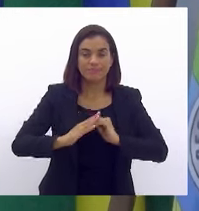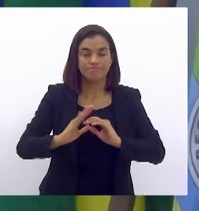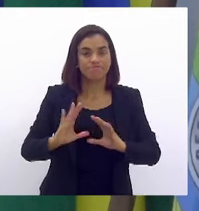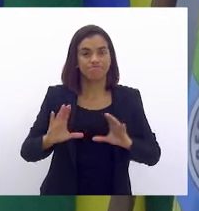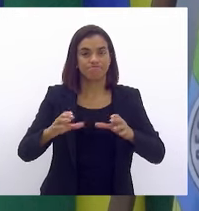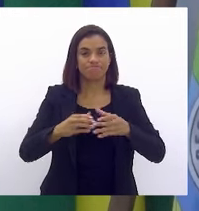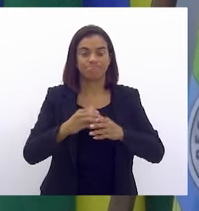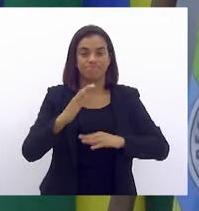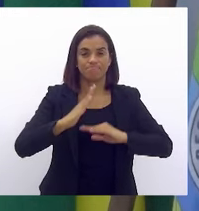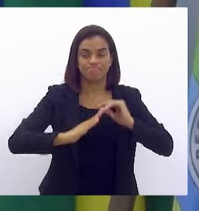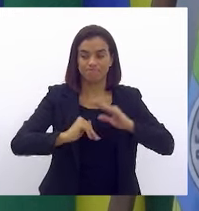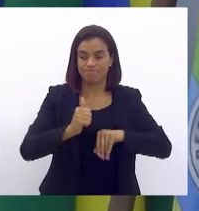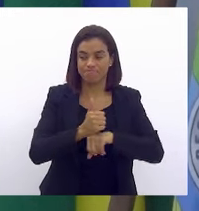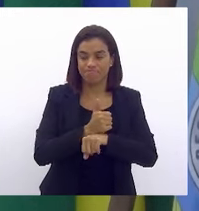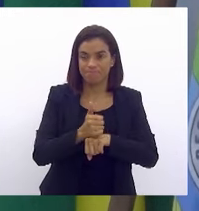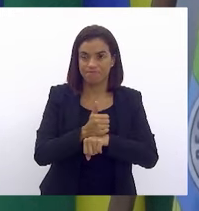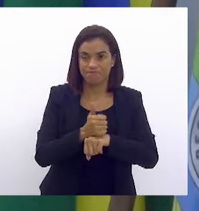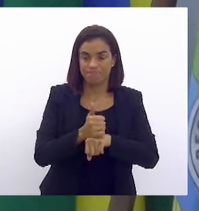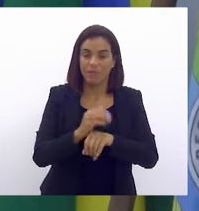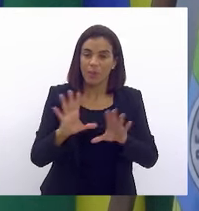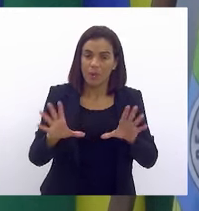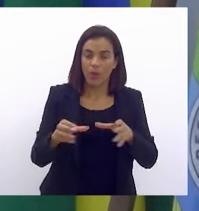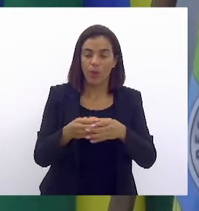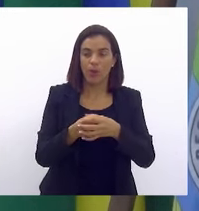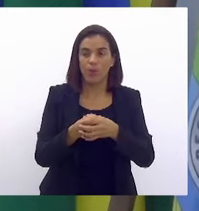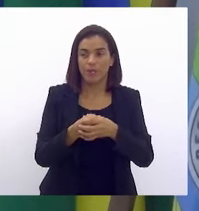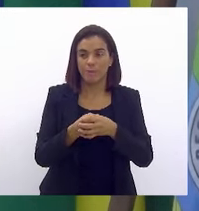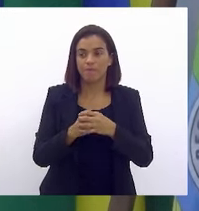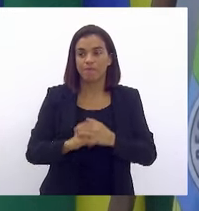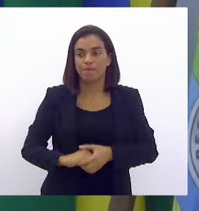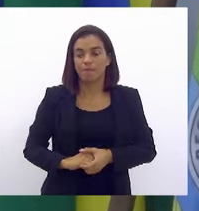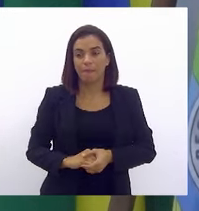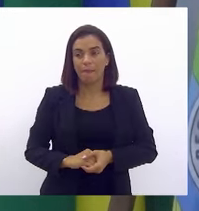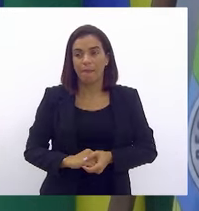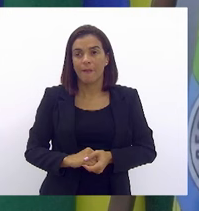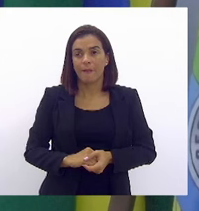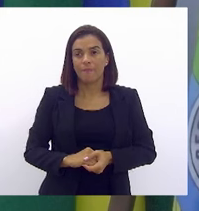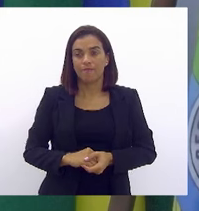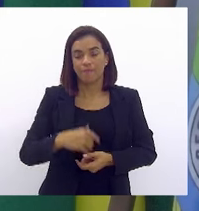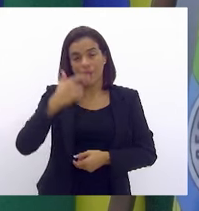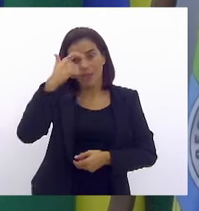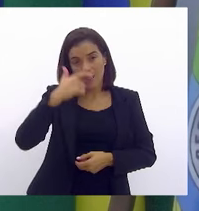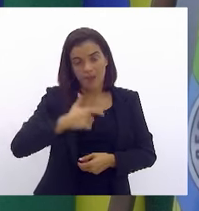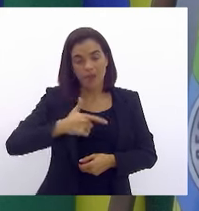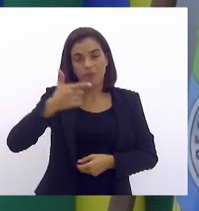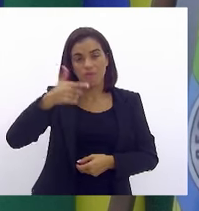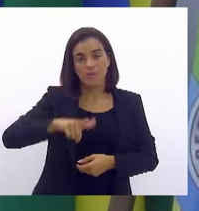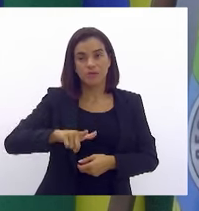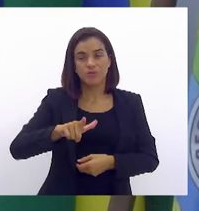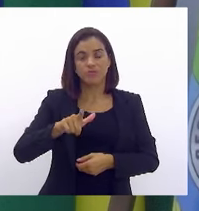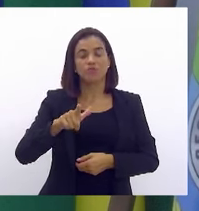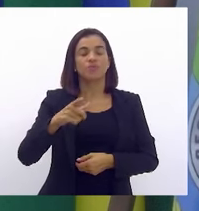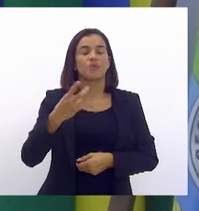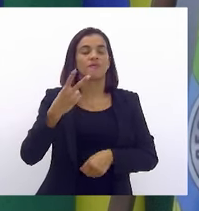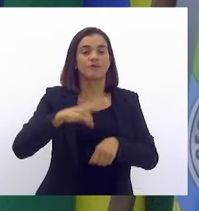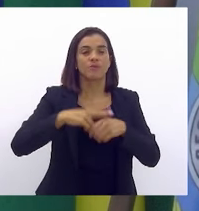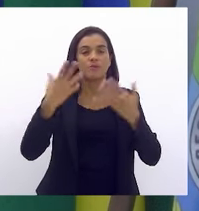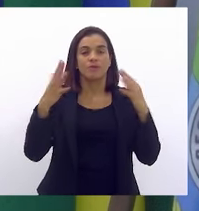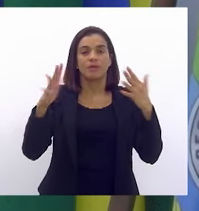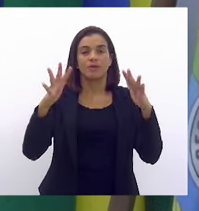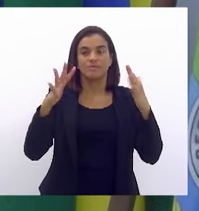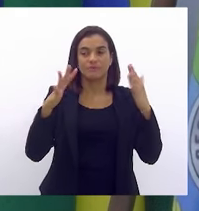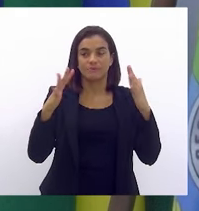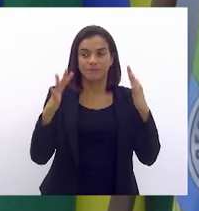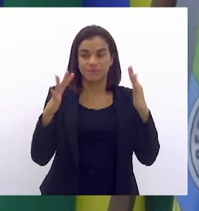esses profissionais. Para concluir, por favor, vai. Né? Da engenharia. E eu, mais uma vez, eu parabenizo o deputado.